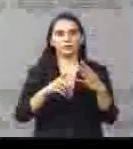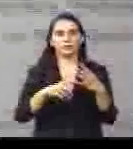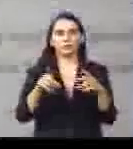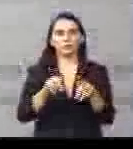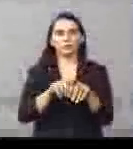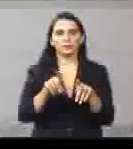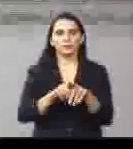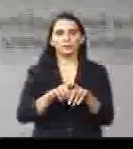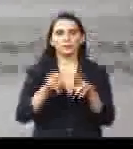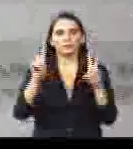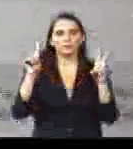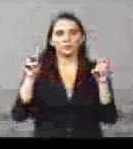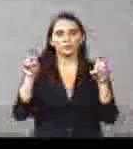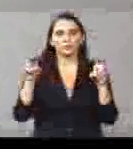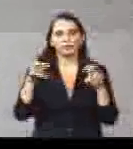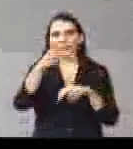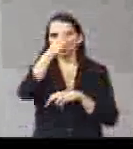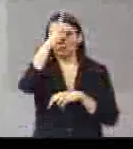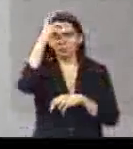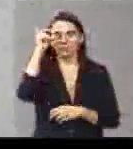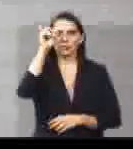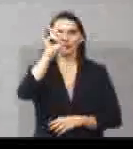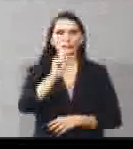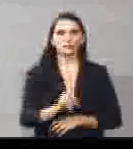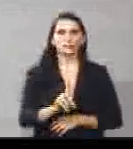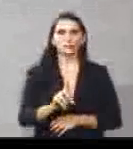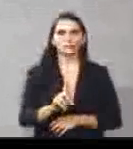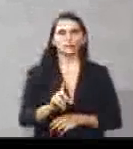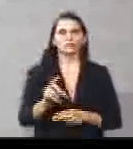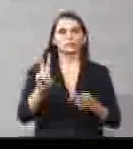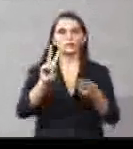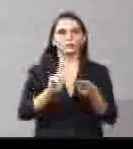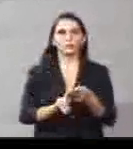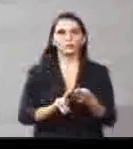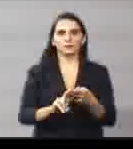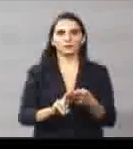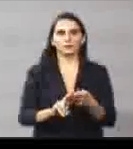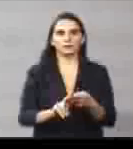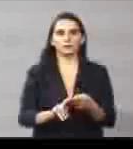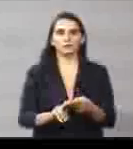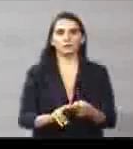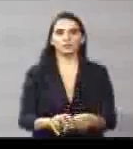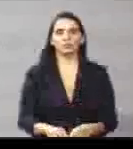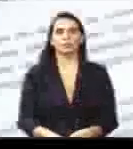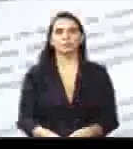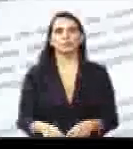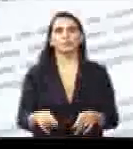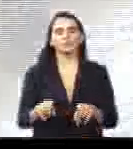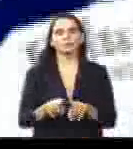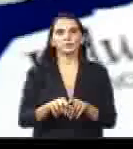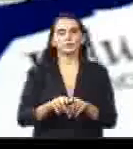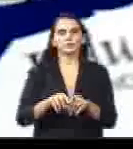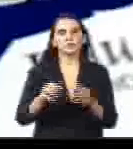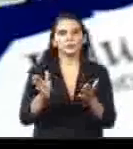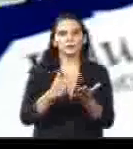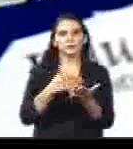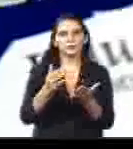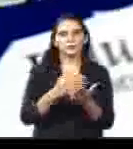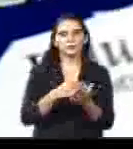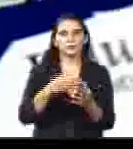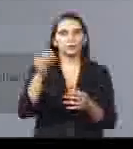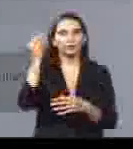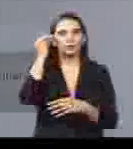último módulo tem como tema a humanização e direitos humanos no sistema prisional. Este material